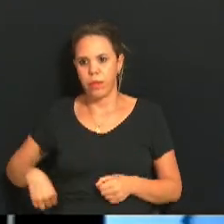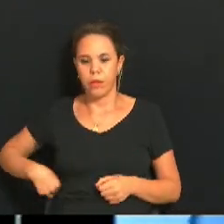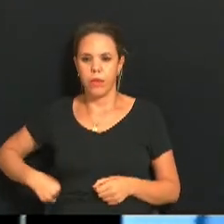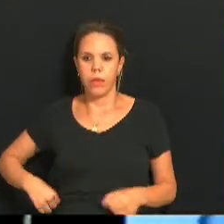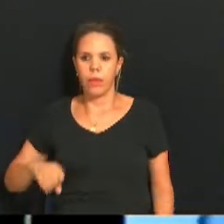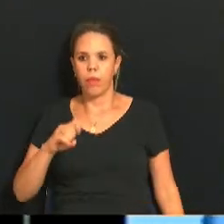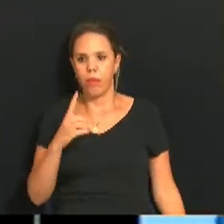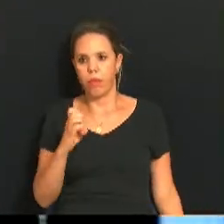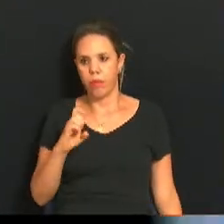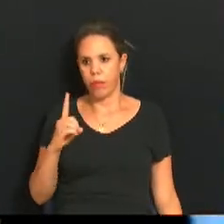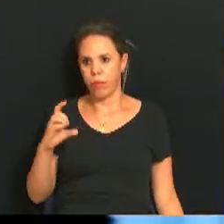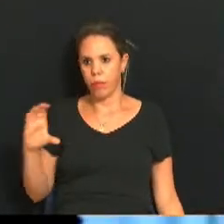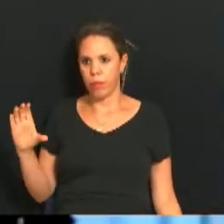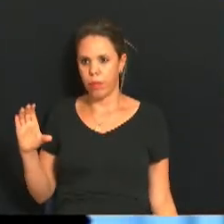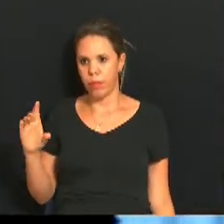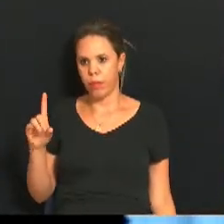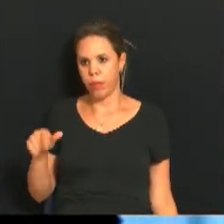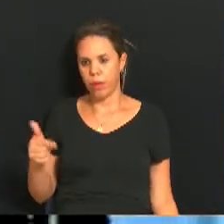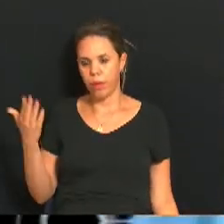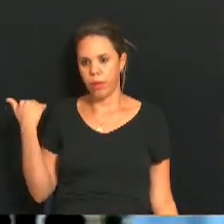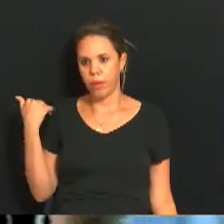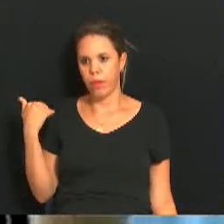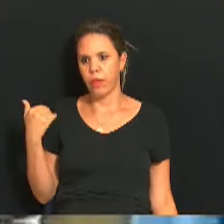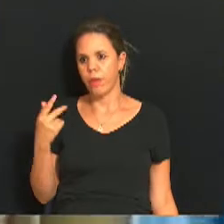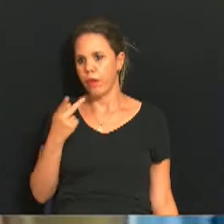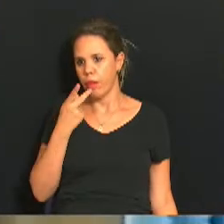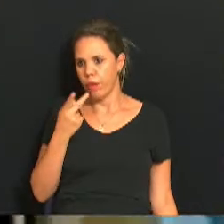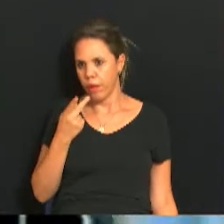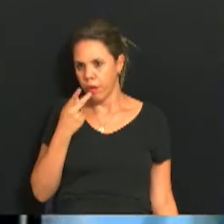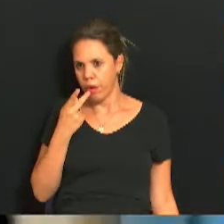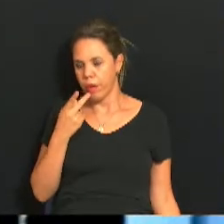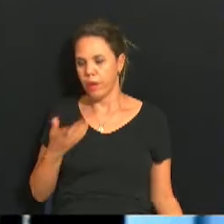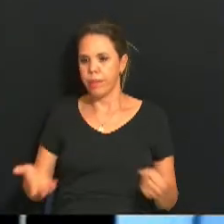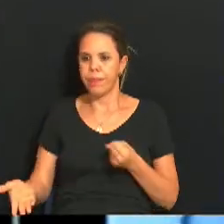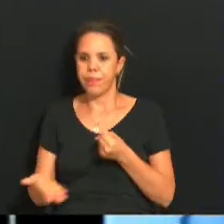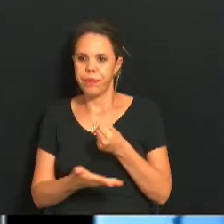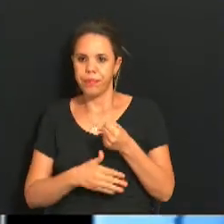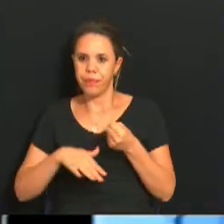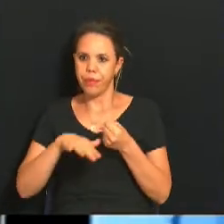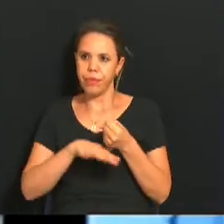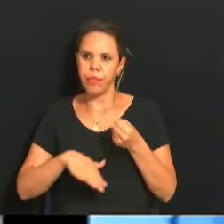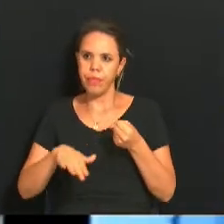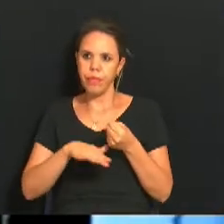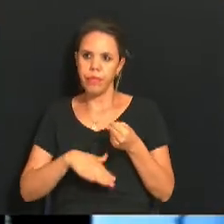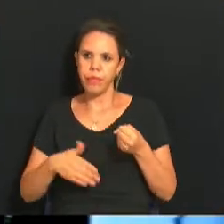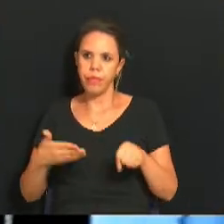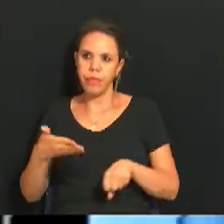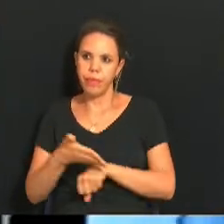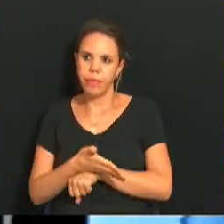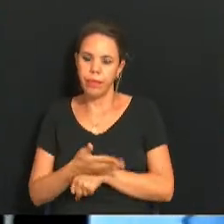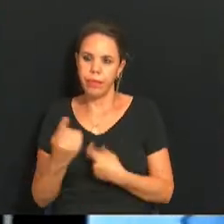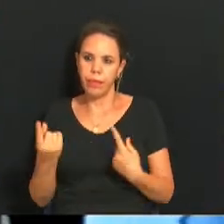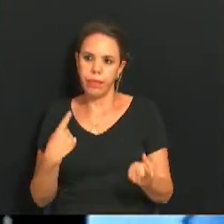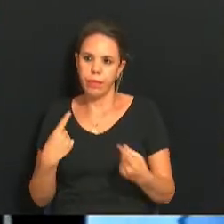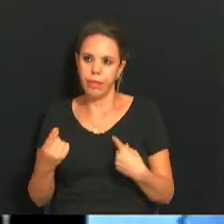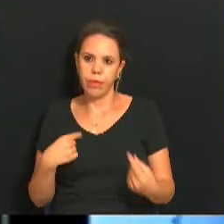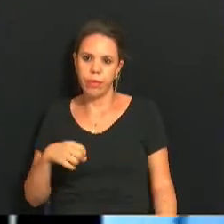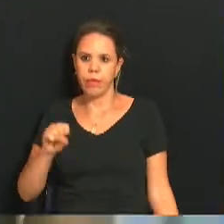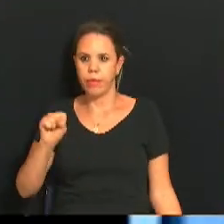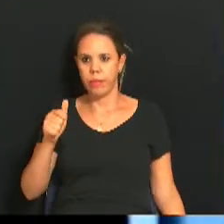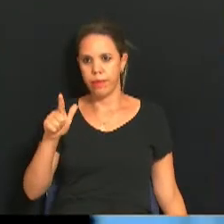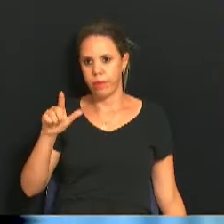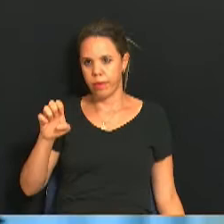emdec era o que a gente chama o pátio de baixo que é o a entrada Boa tarde de